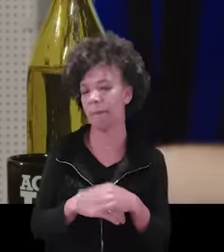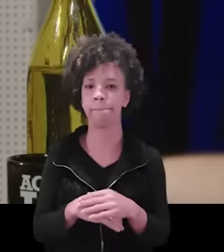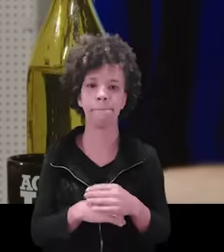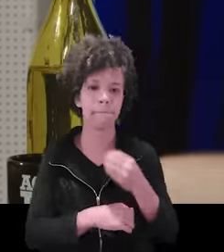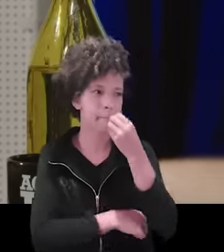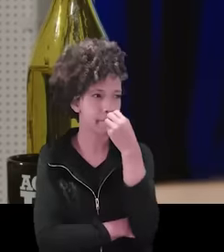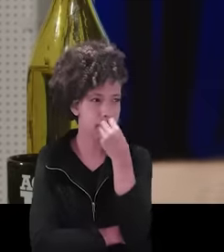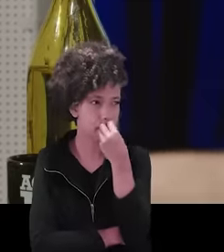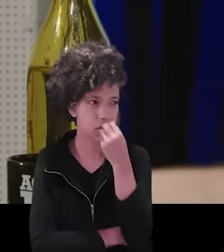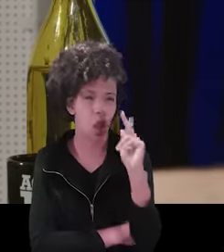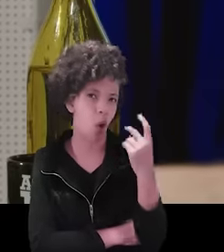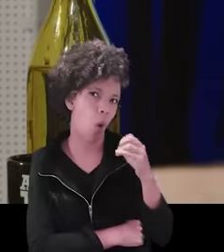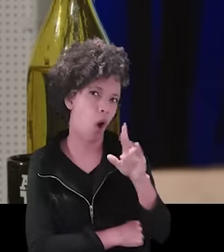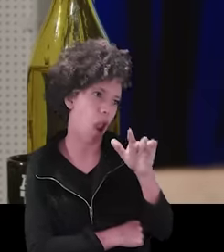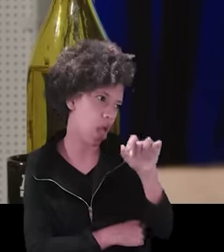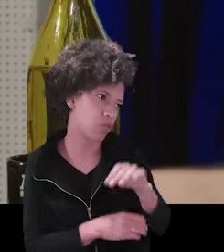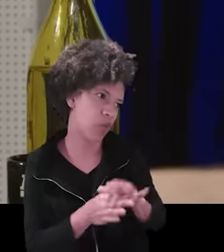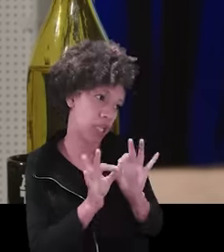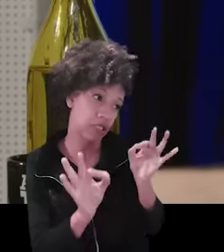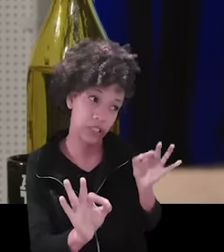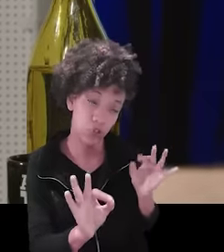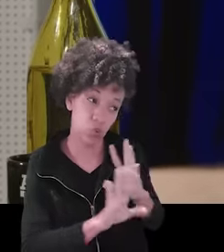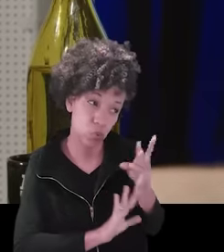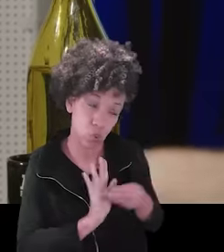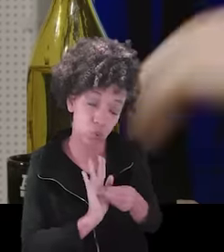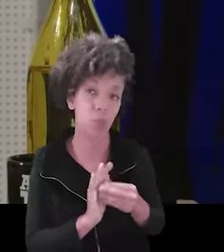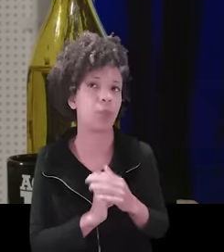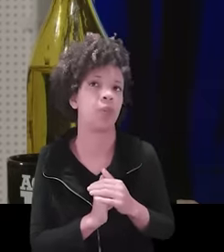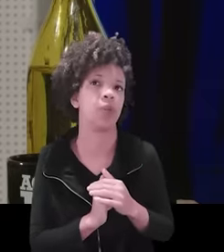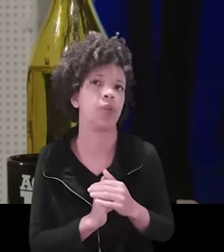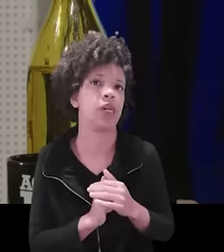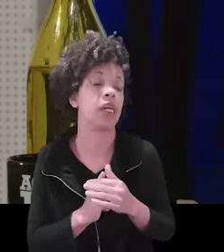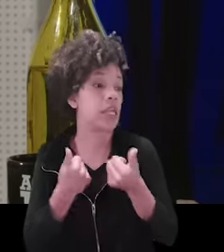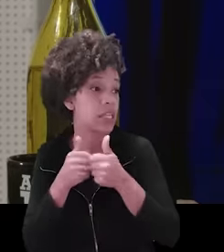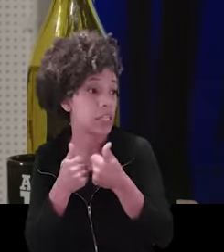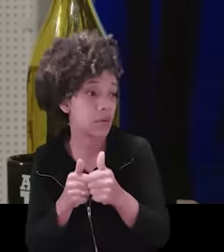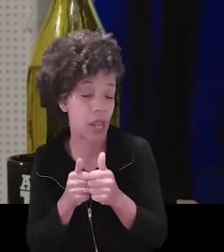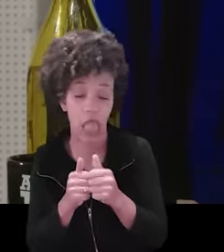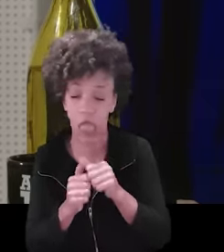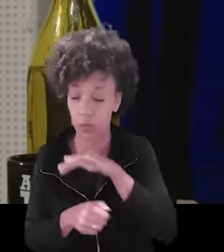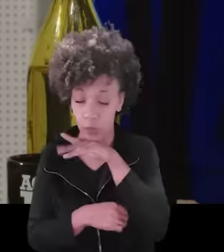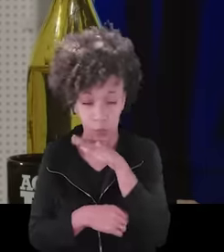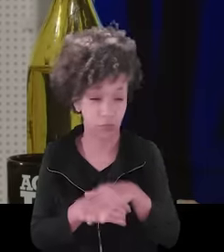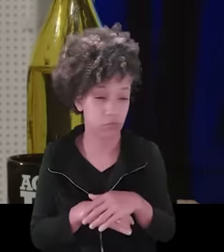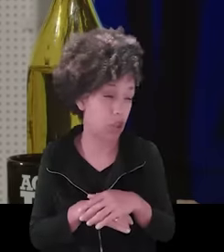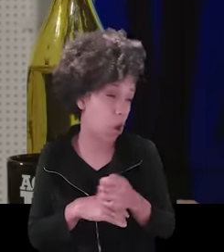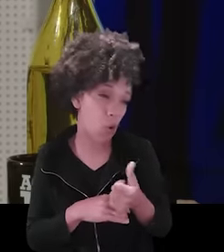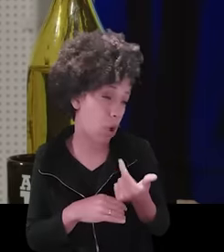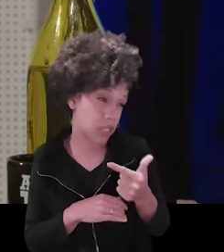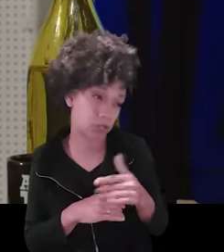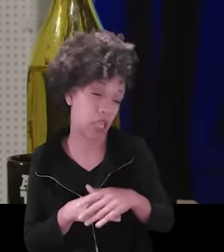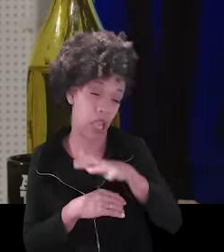lá Orlando é muito distante tudo e transporte público lá é péssimo com e